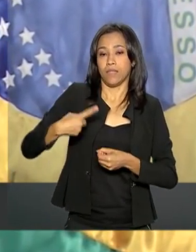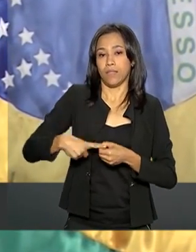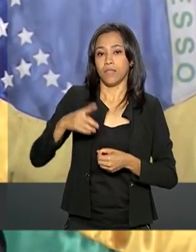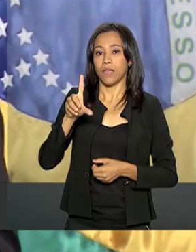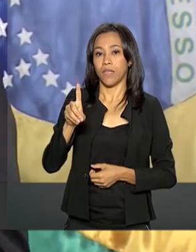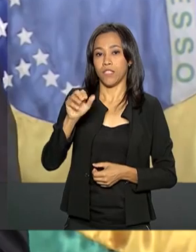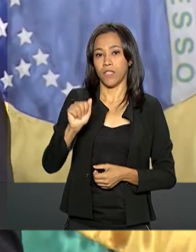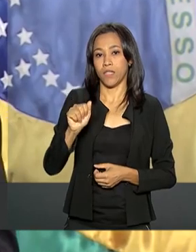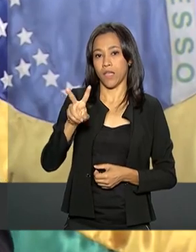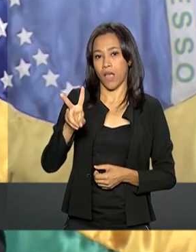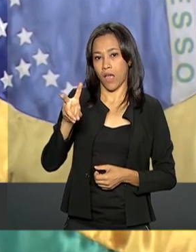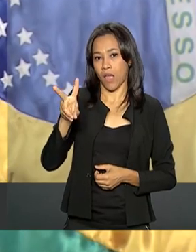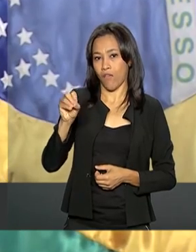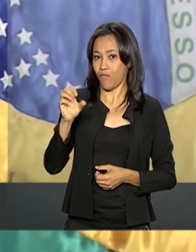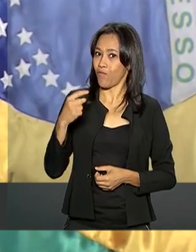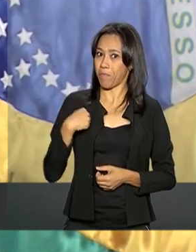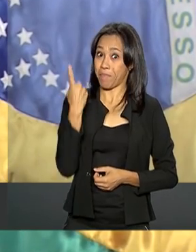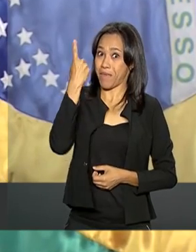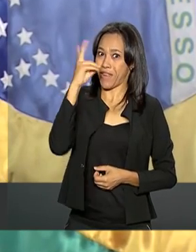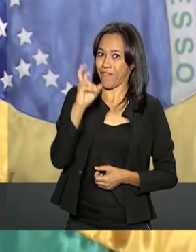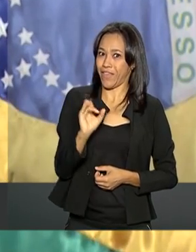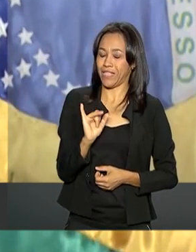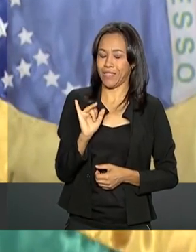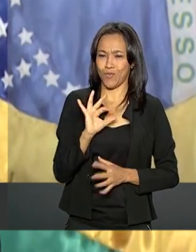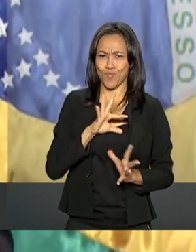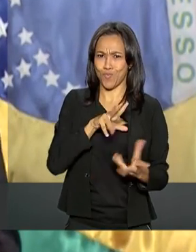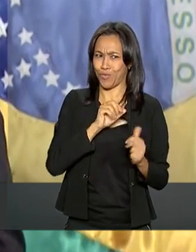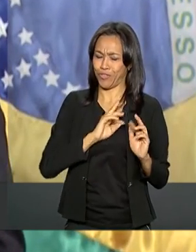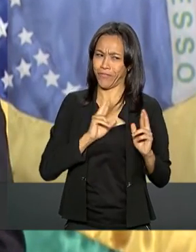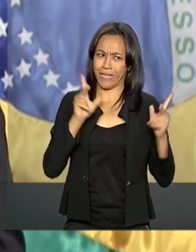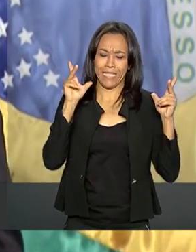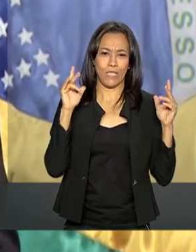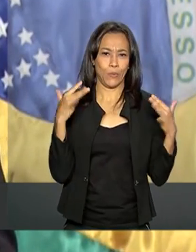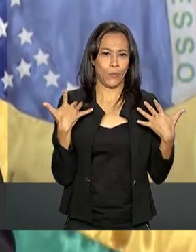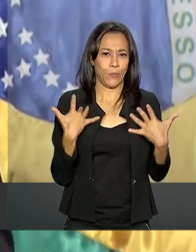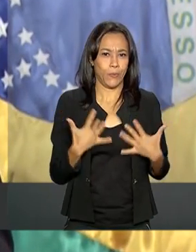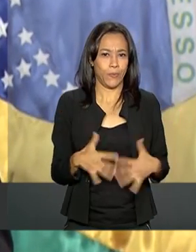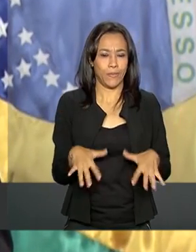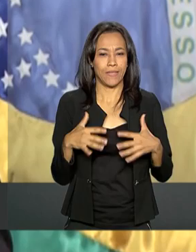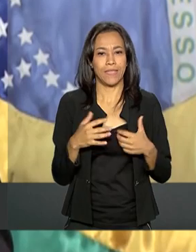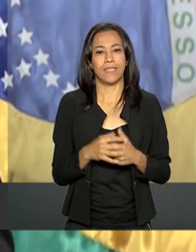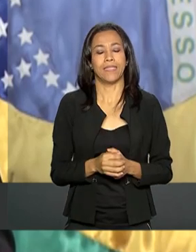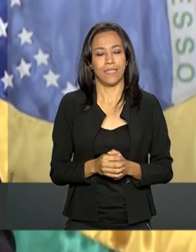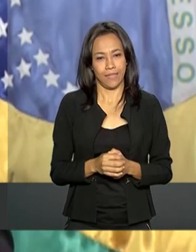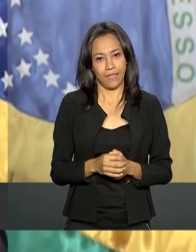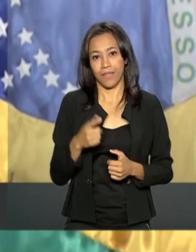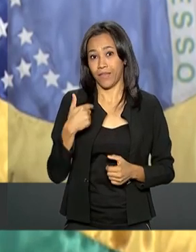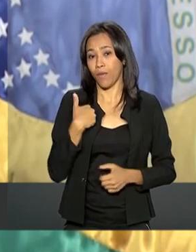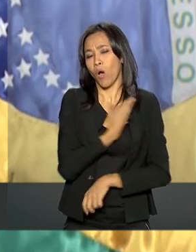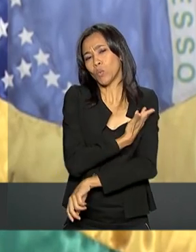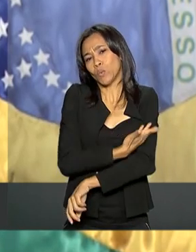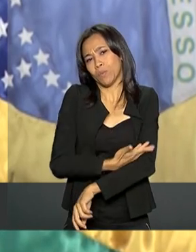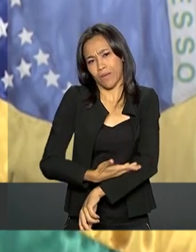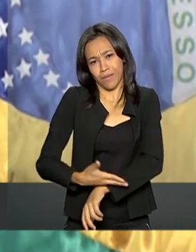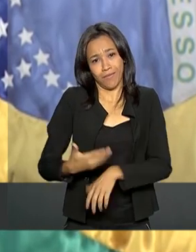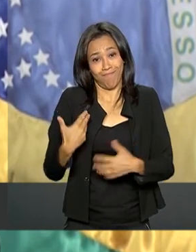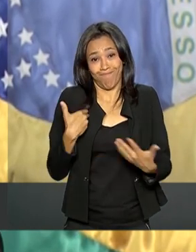mim, confesso, um mundo diferente para aquele ao qual estava acostumado a